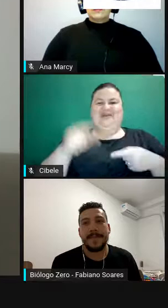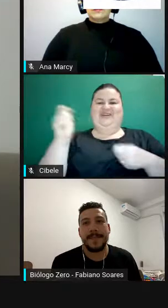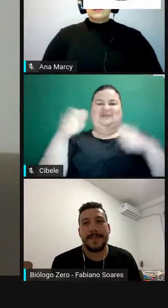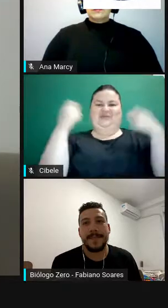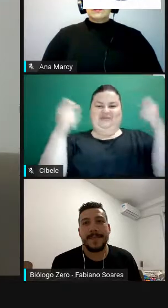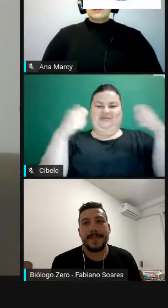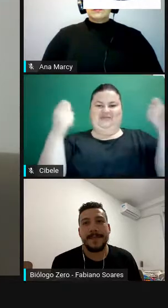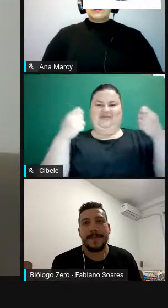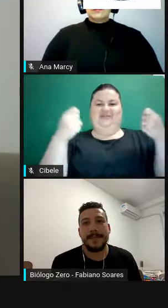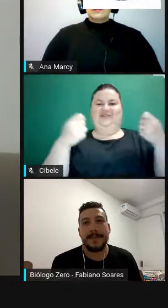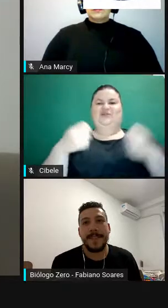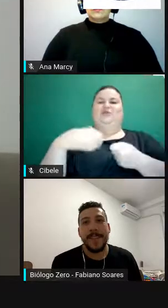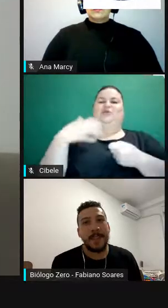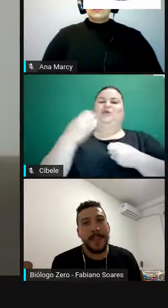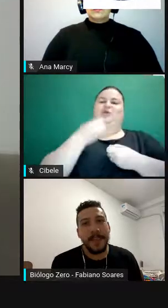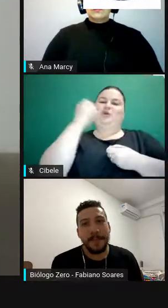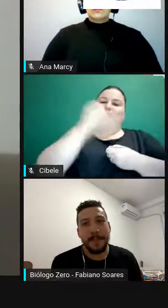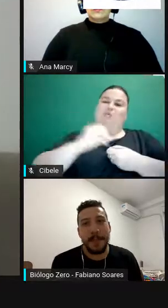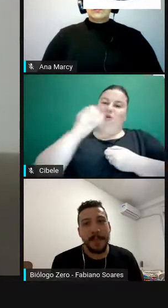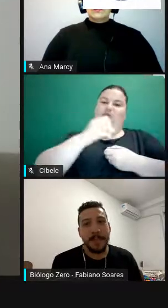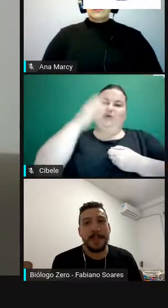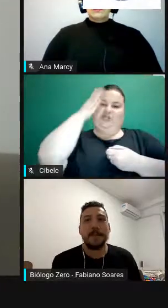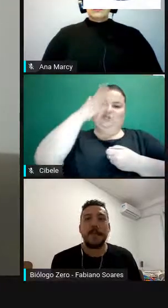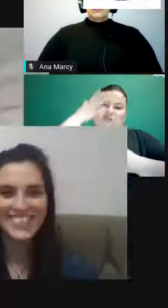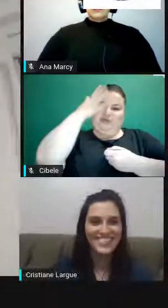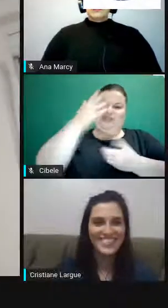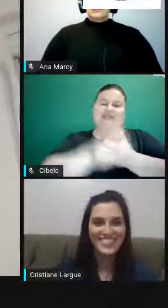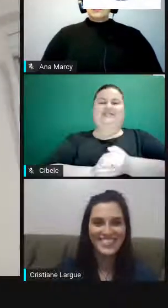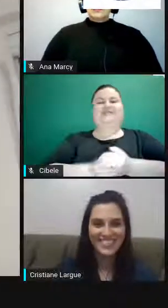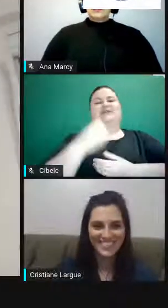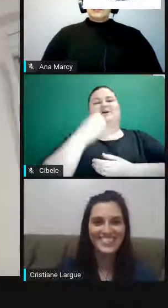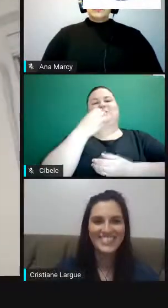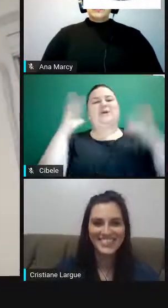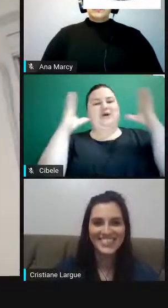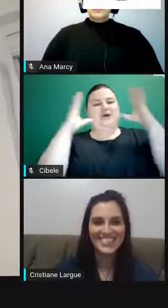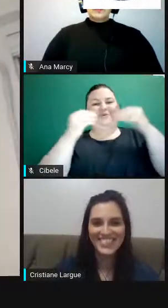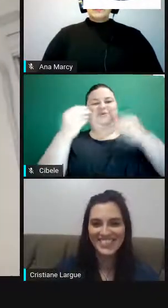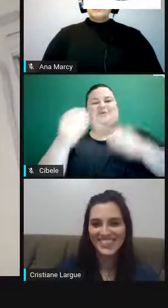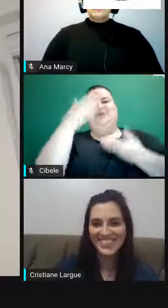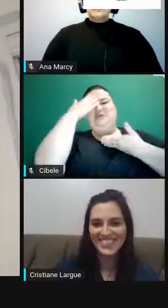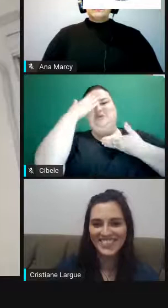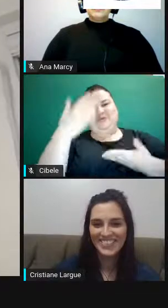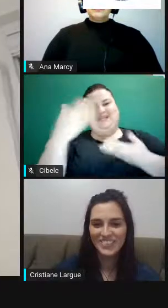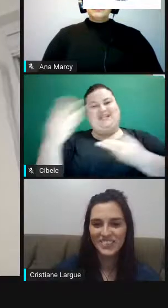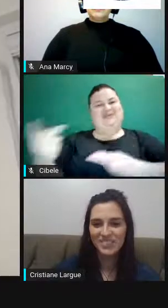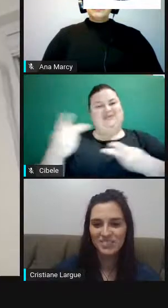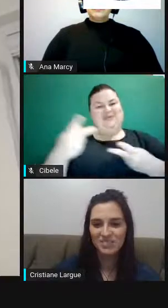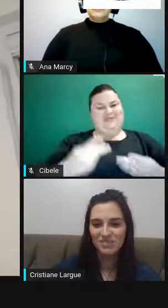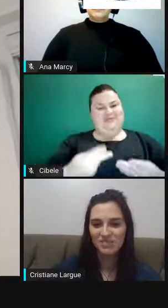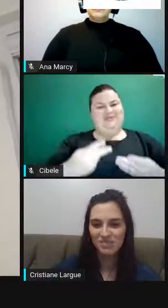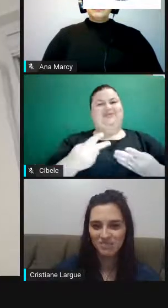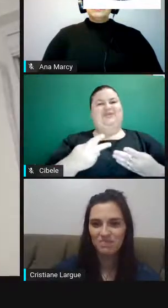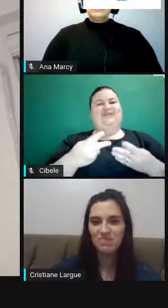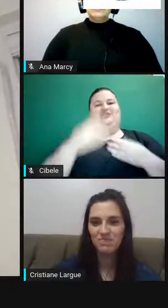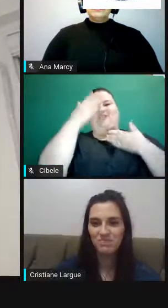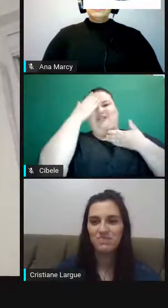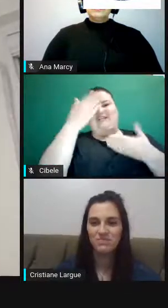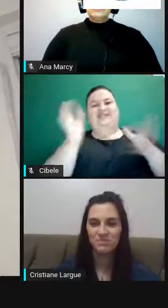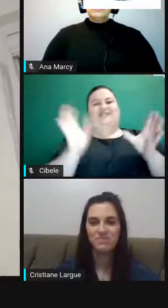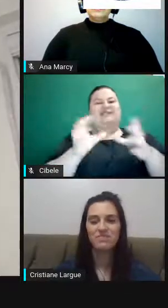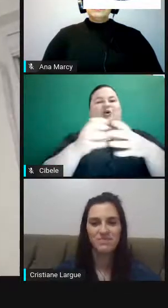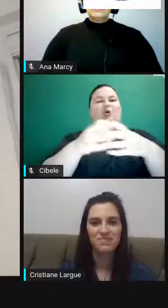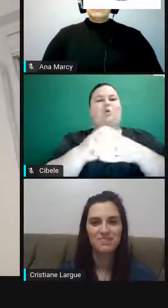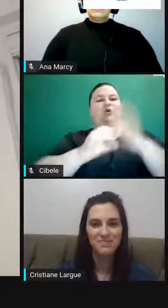desejo uma ótima palestra Olá boa noite muito obrigado pelo convite queria agradecer a toda começou a organizadora pelo